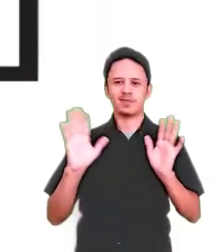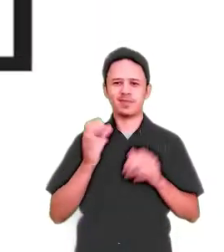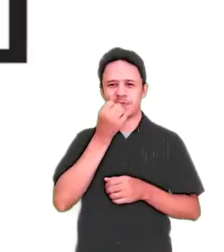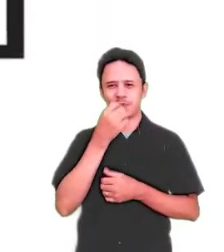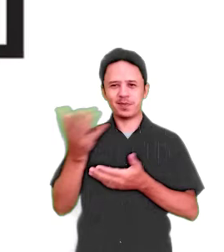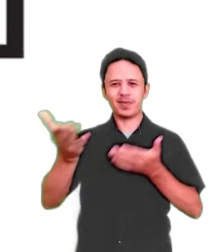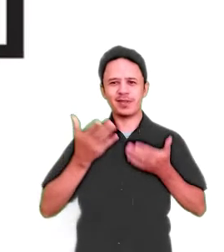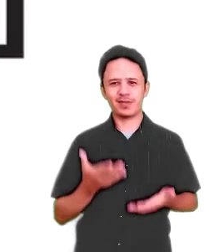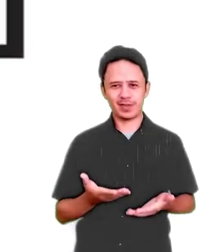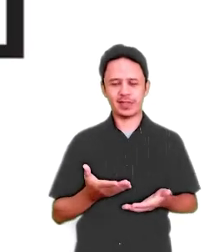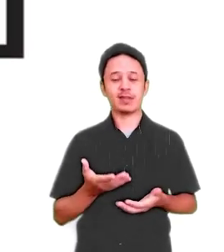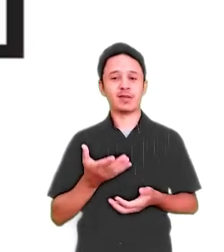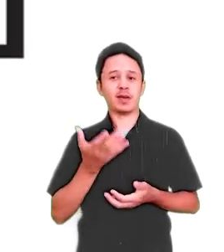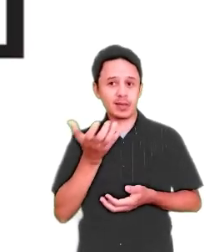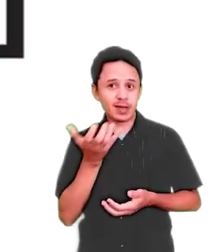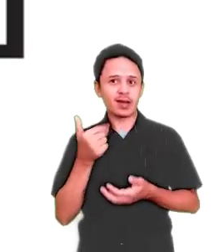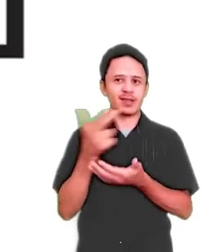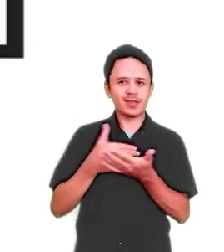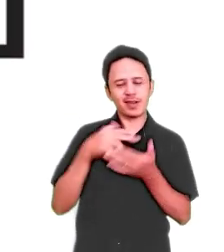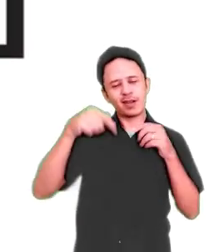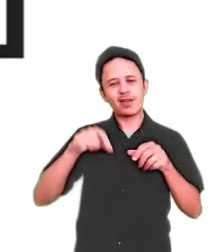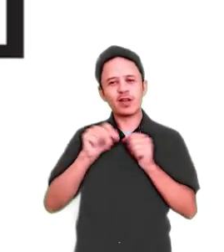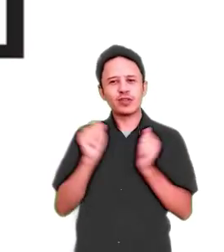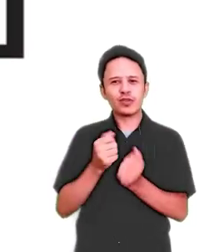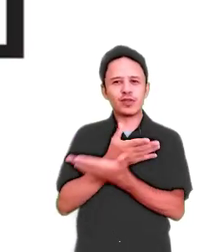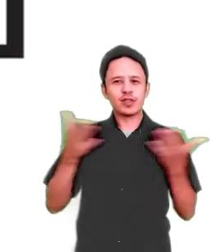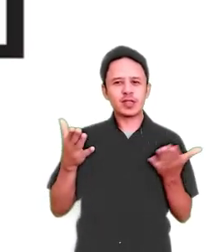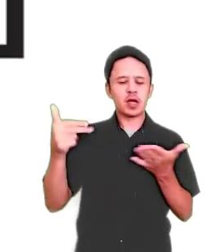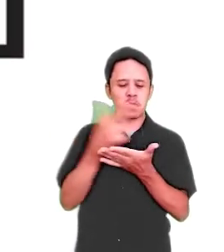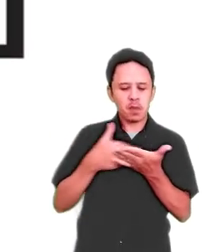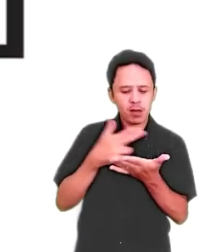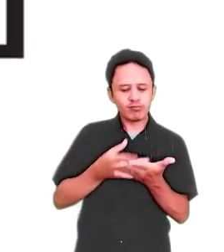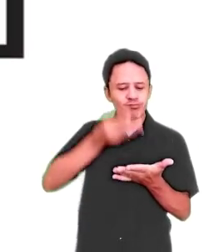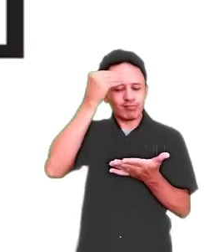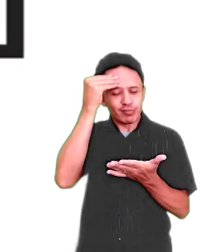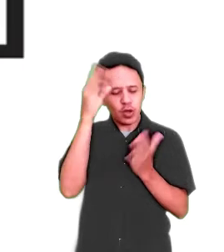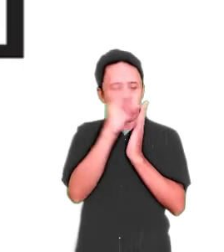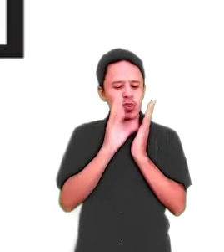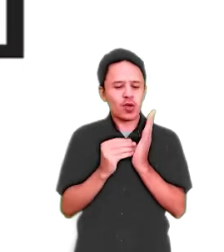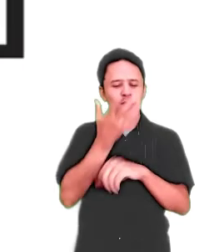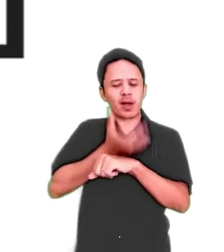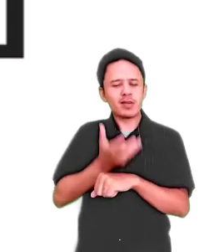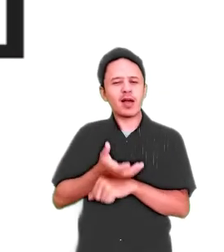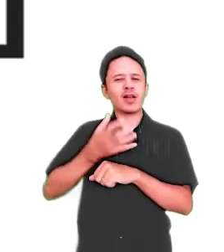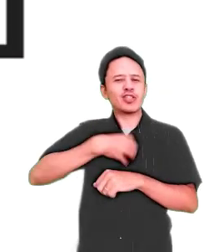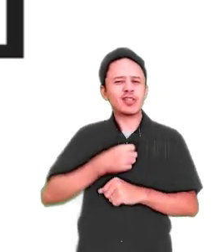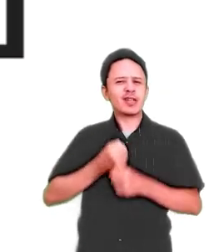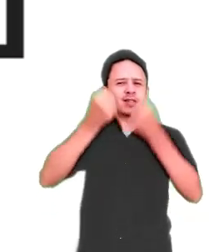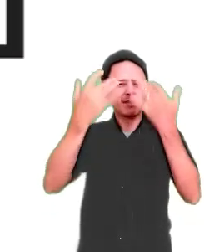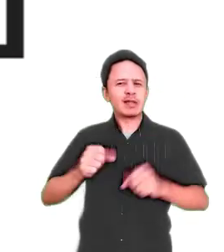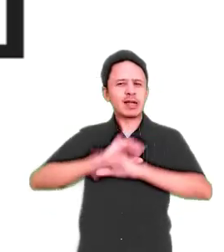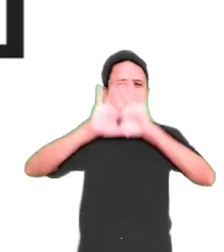Oi pessoal, bem-vindos a mais um Quer Que Desenhe. Aqui a gente constrói junto com você mapas mentais para fixar os conteúdos das matérias da forma mais